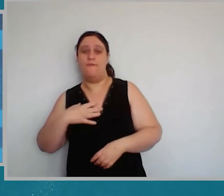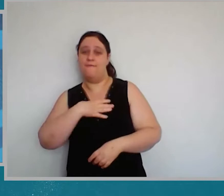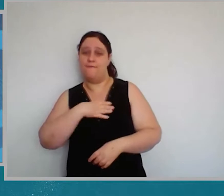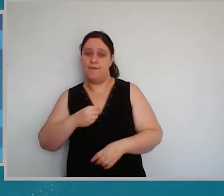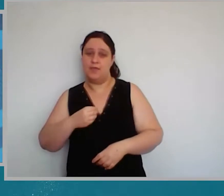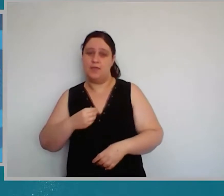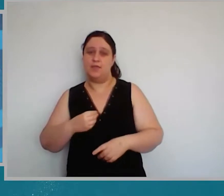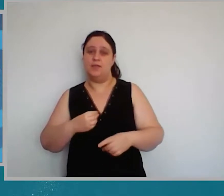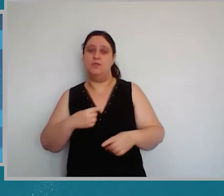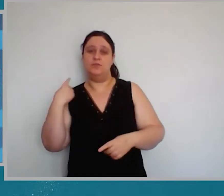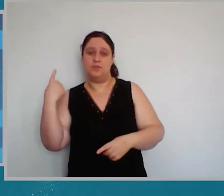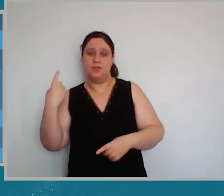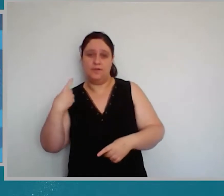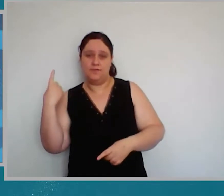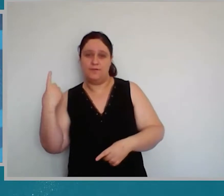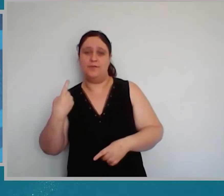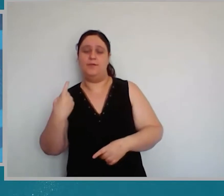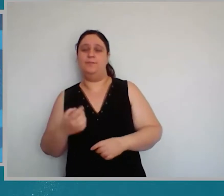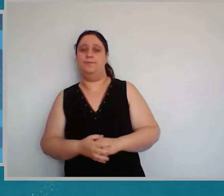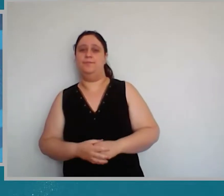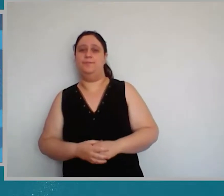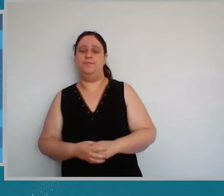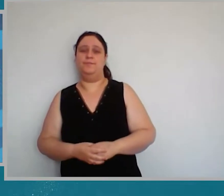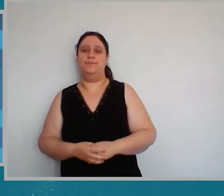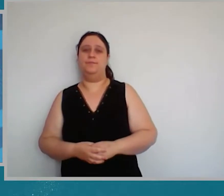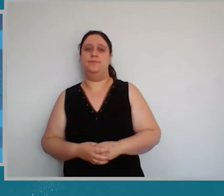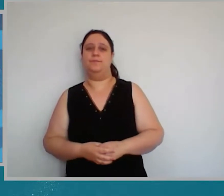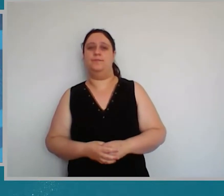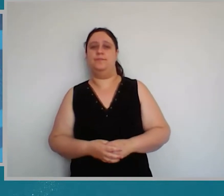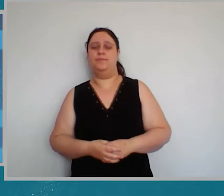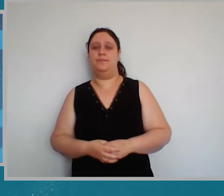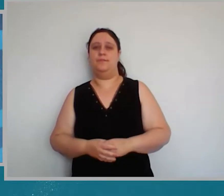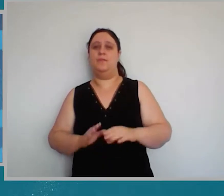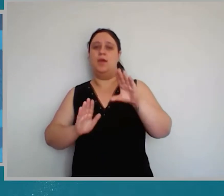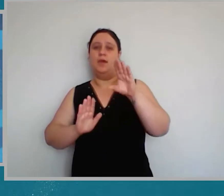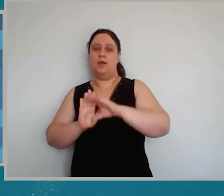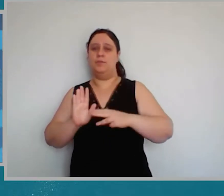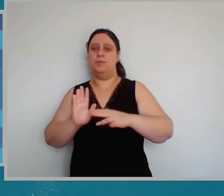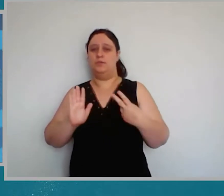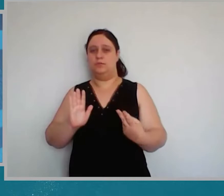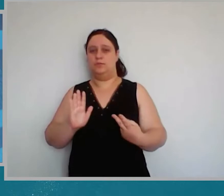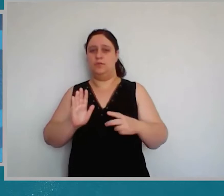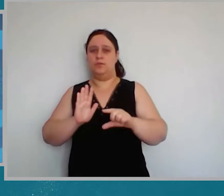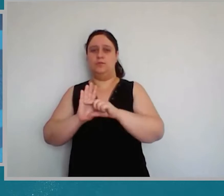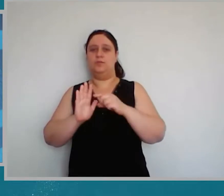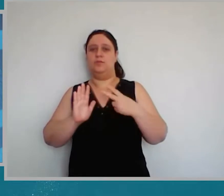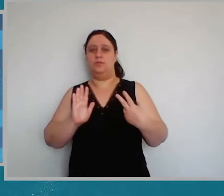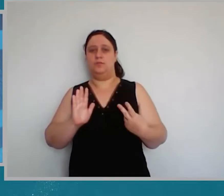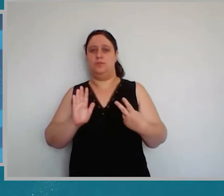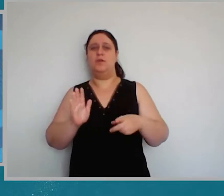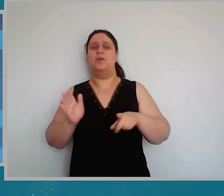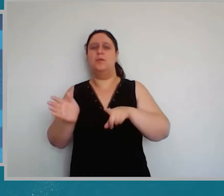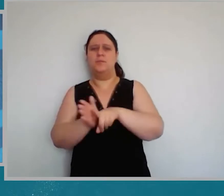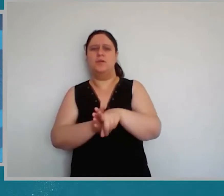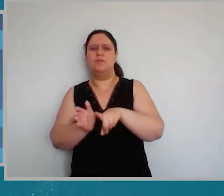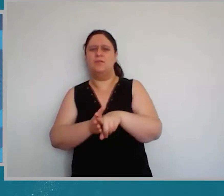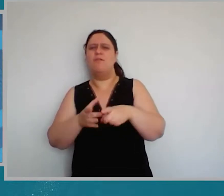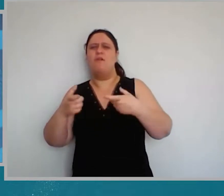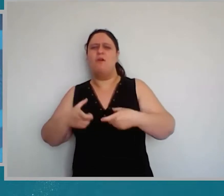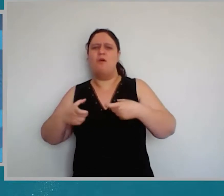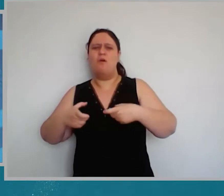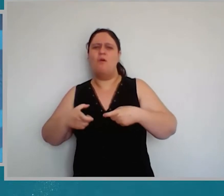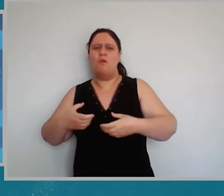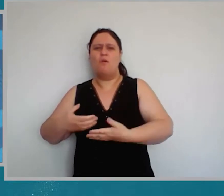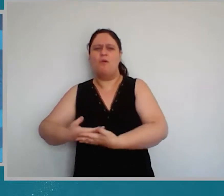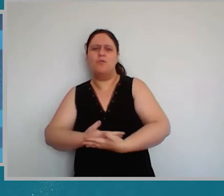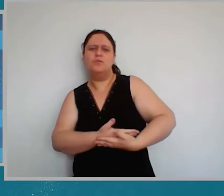Capítulo 2, versículo 2. E perguntavam: onde está o recém-nascido rei dos